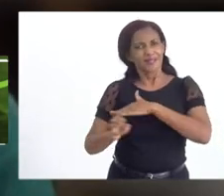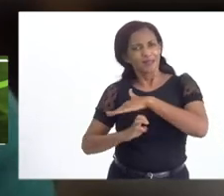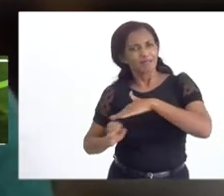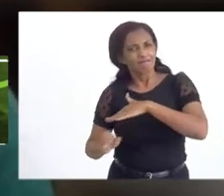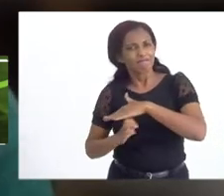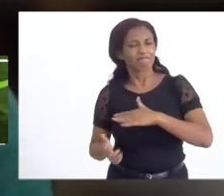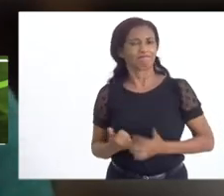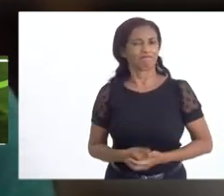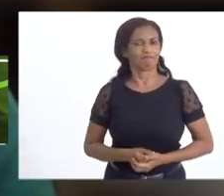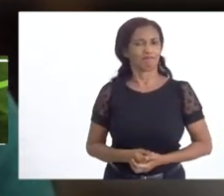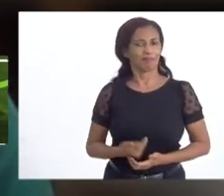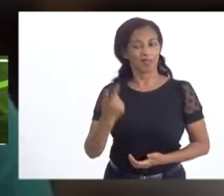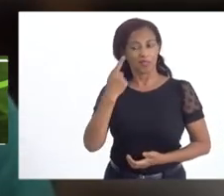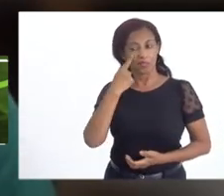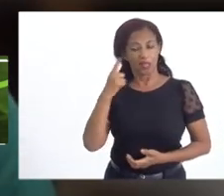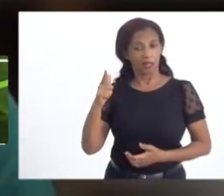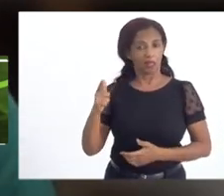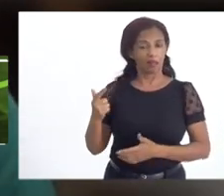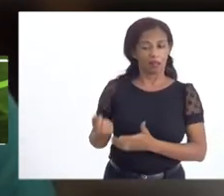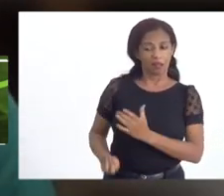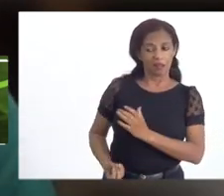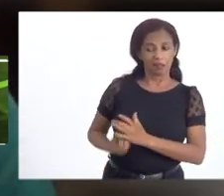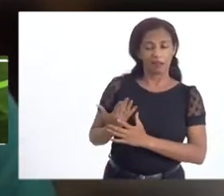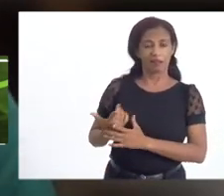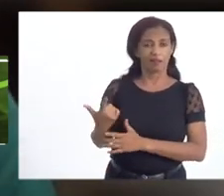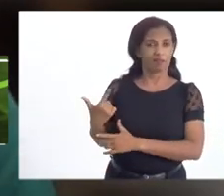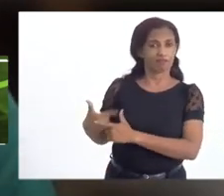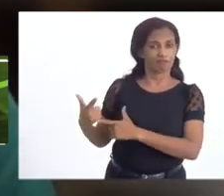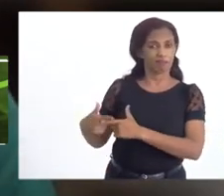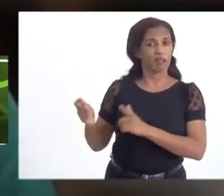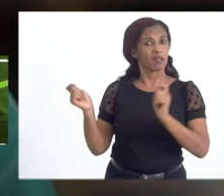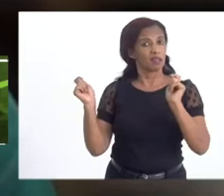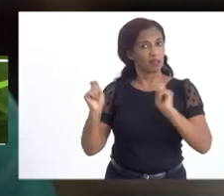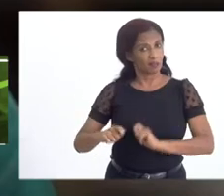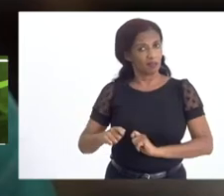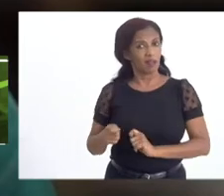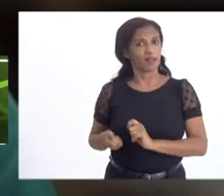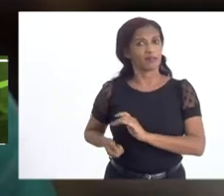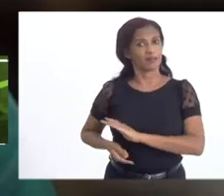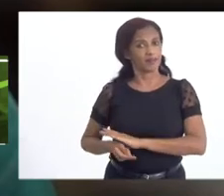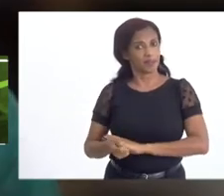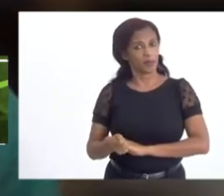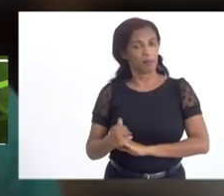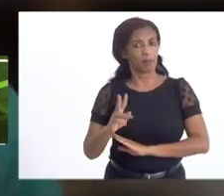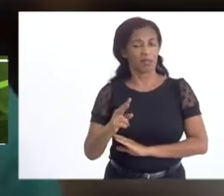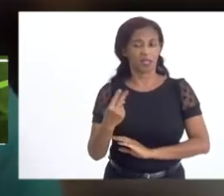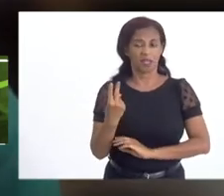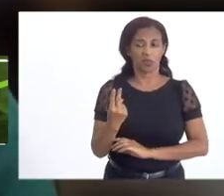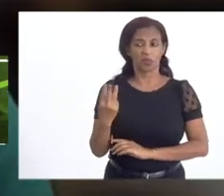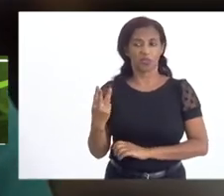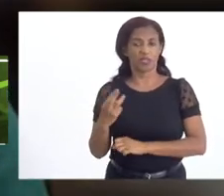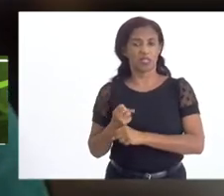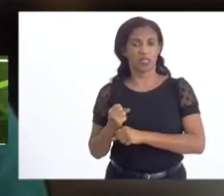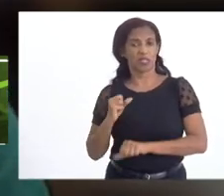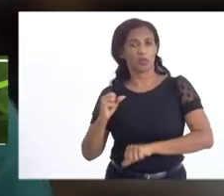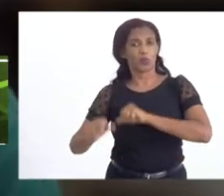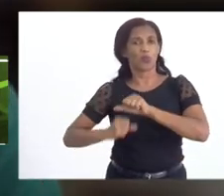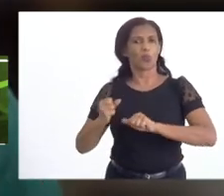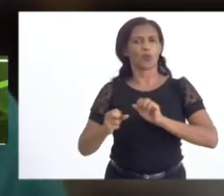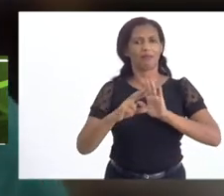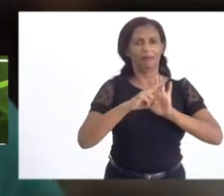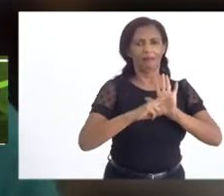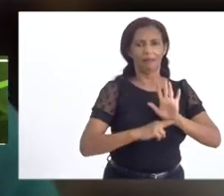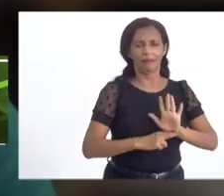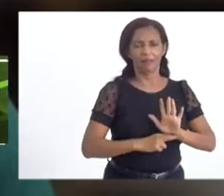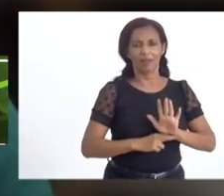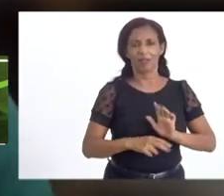está colocando uma situação em que vai se fazer negócio, mas daqui a 2-3 anos mudam as regras e a